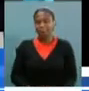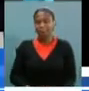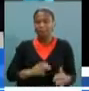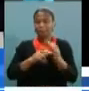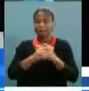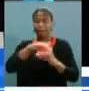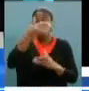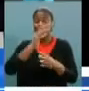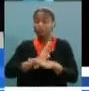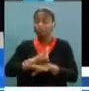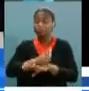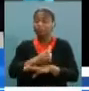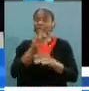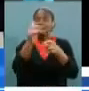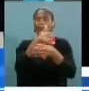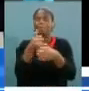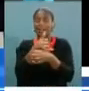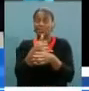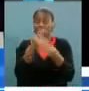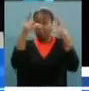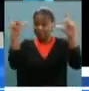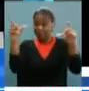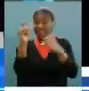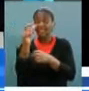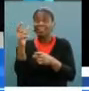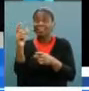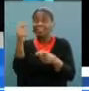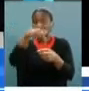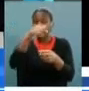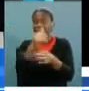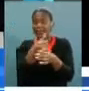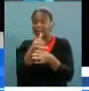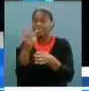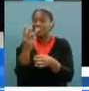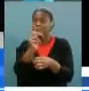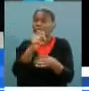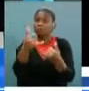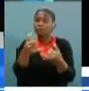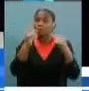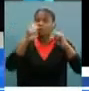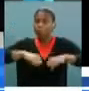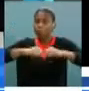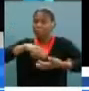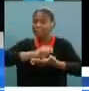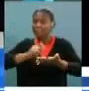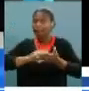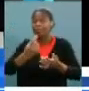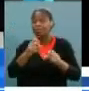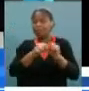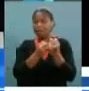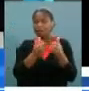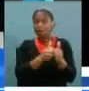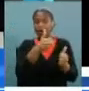A chegada do primeiro navio da empresa Interilhas, dentro de 3 meses, e a assinatura de um acordo parasocial com a Binter